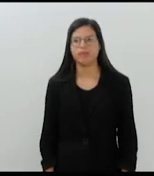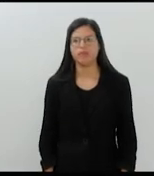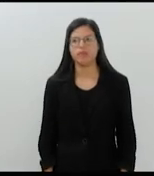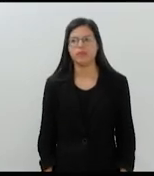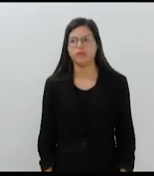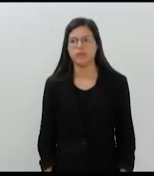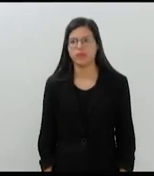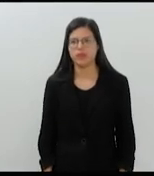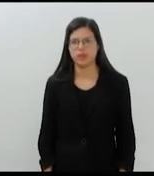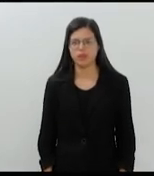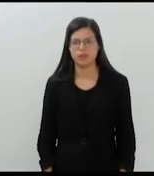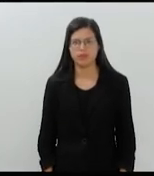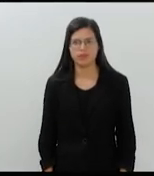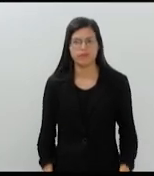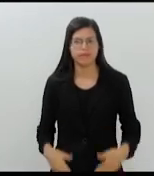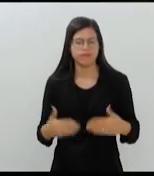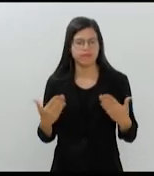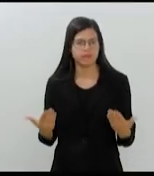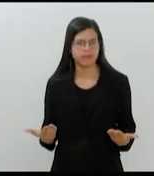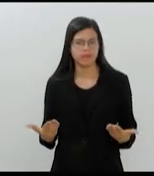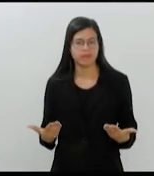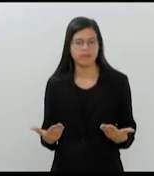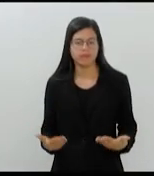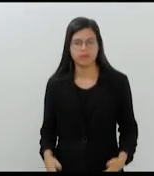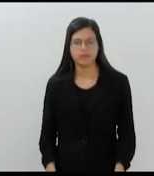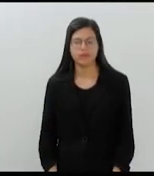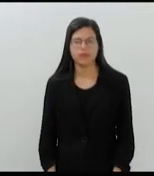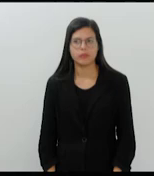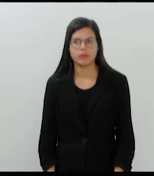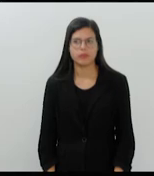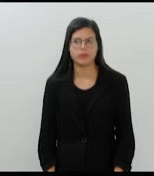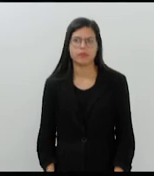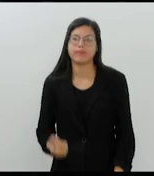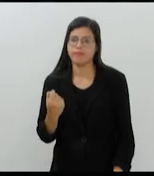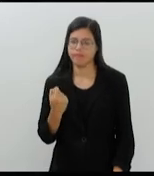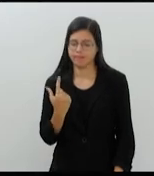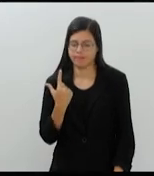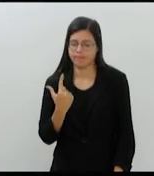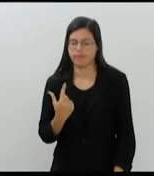Ora, é inusitado.